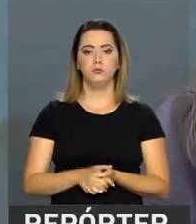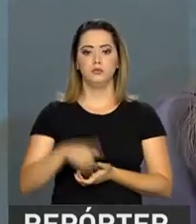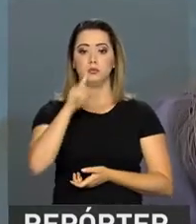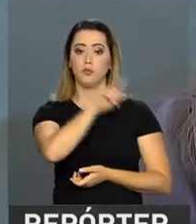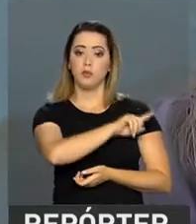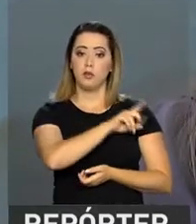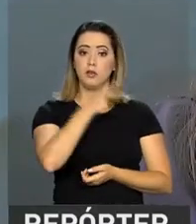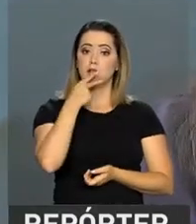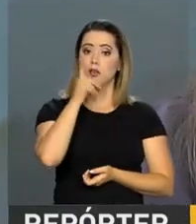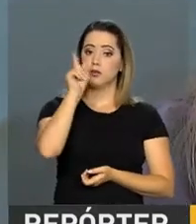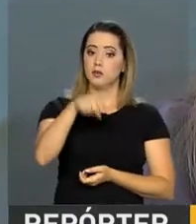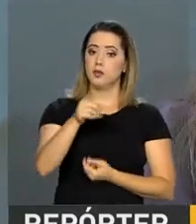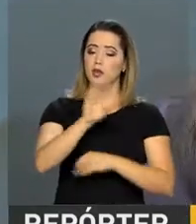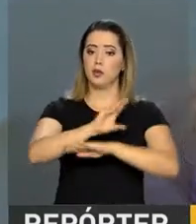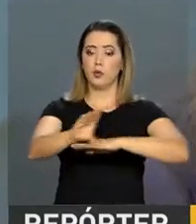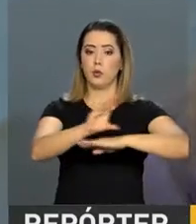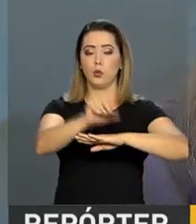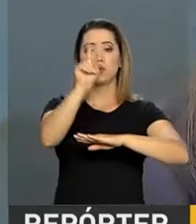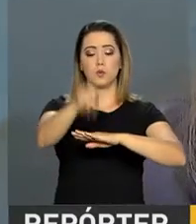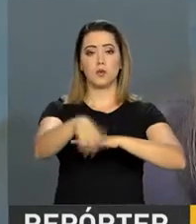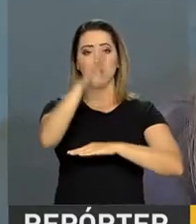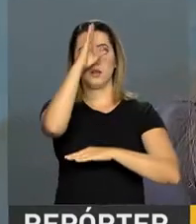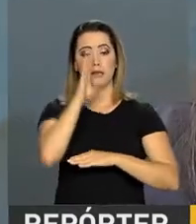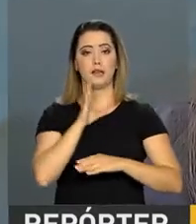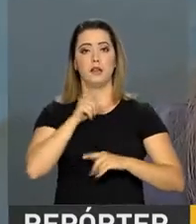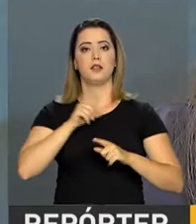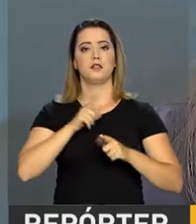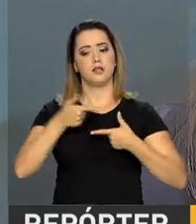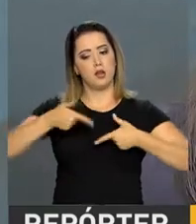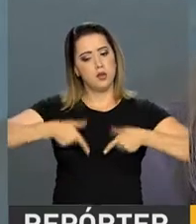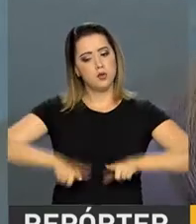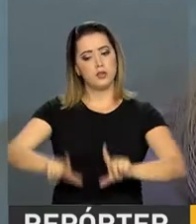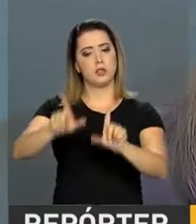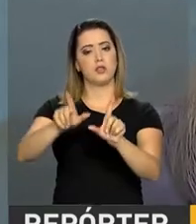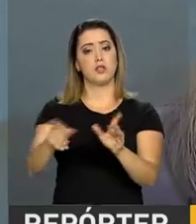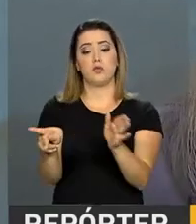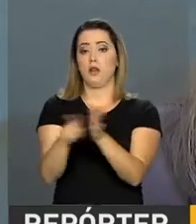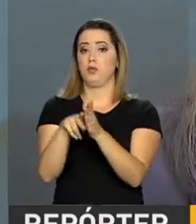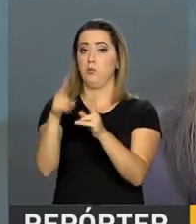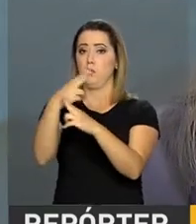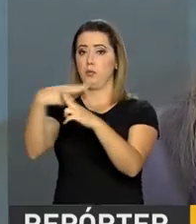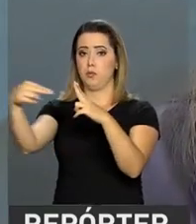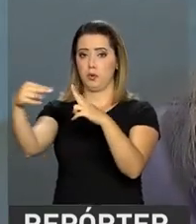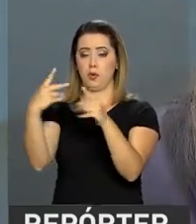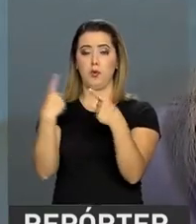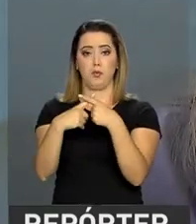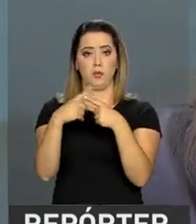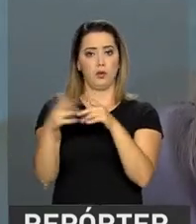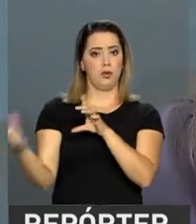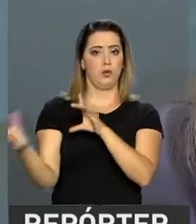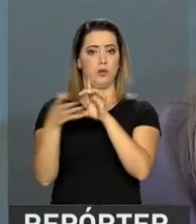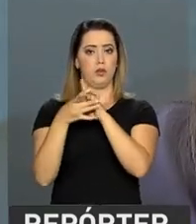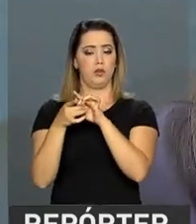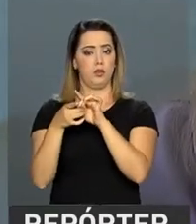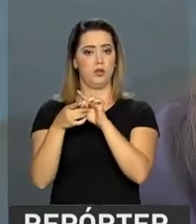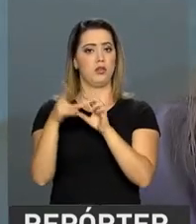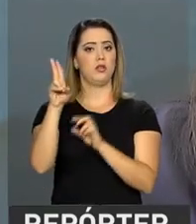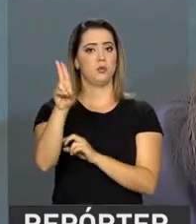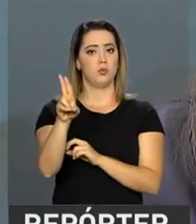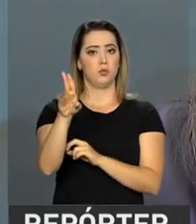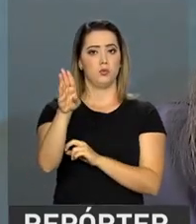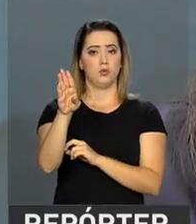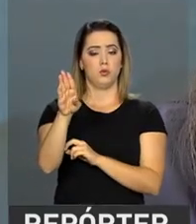tem um certificado de extensão com a universidade de brasília porque esses concursos são feitos com a